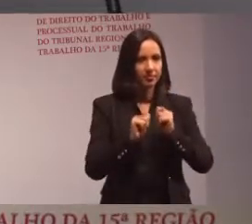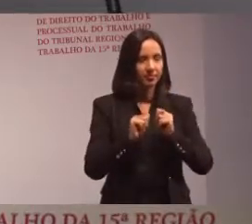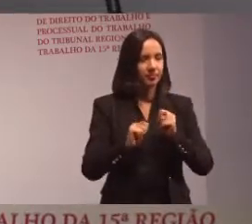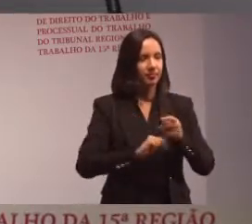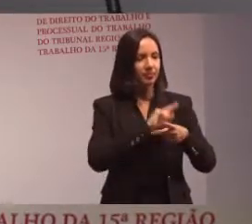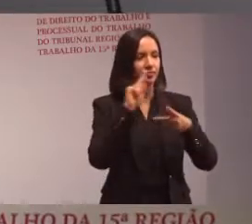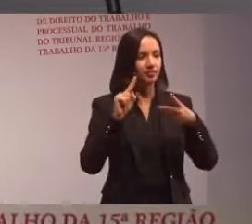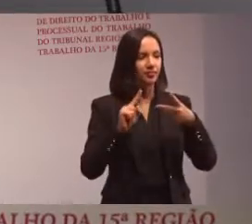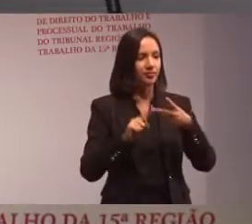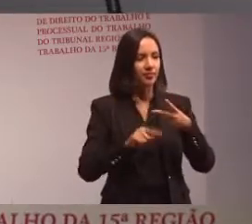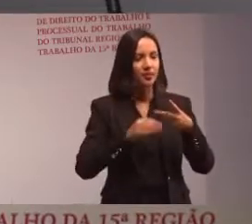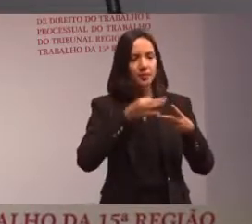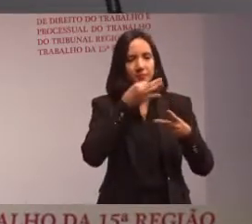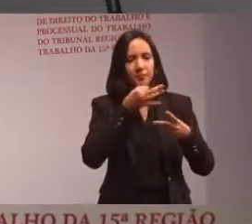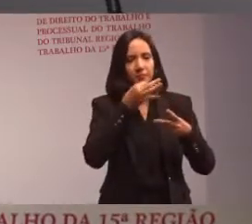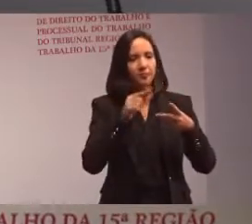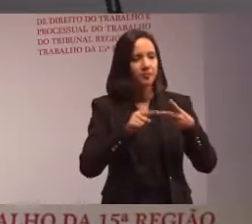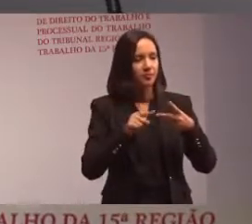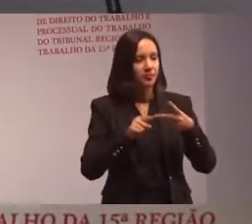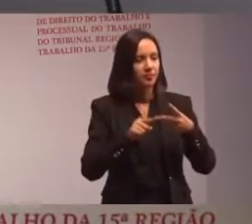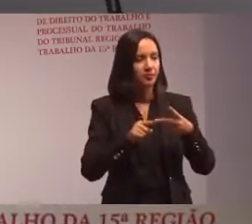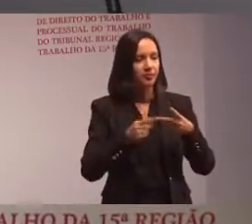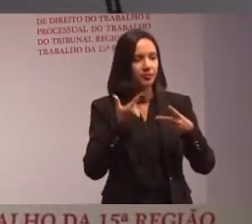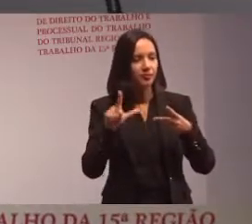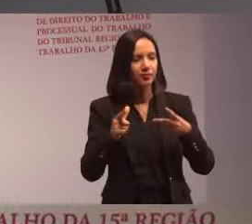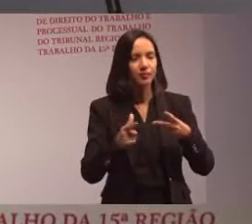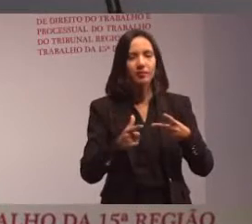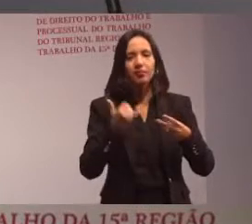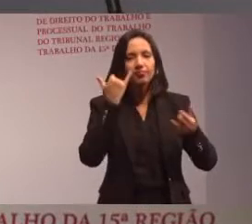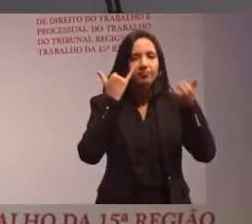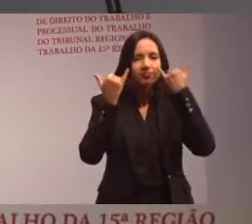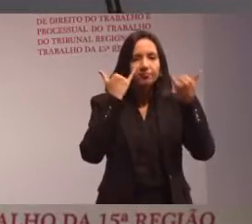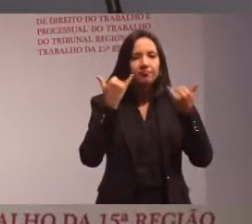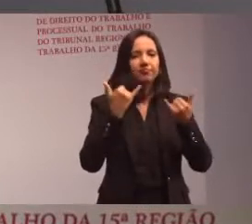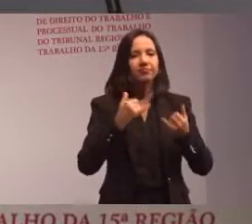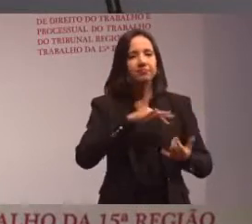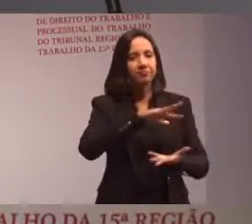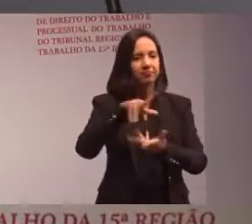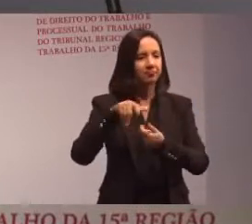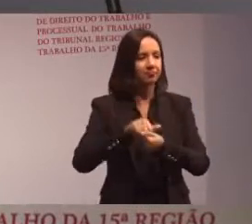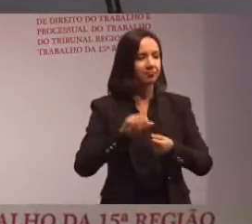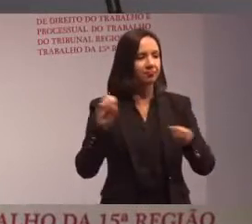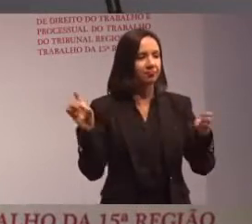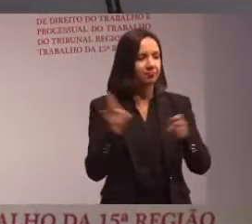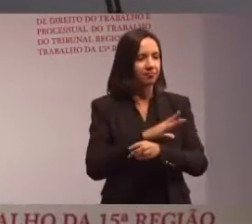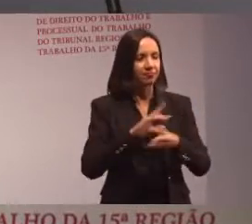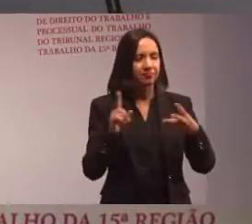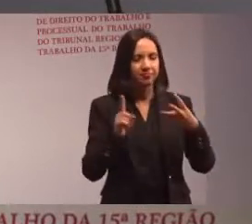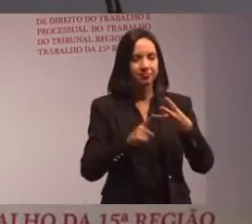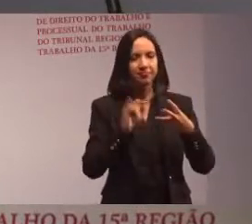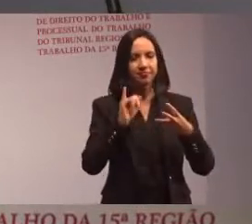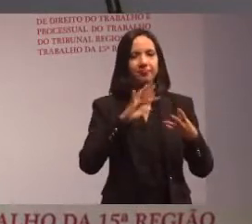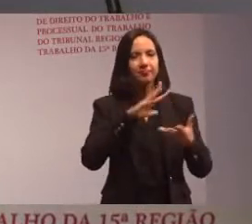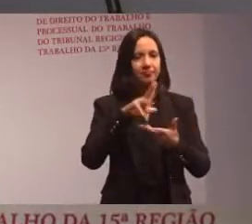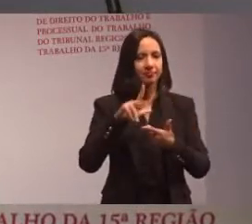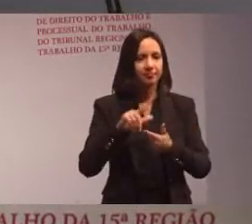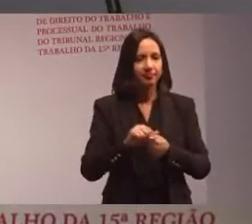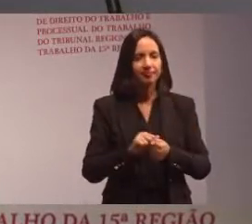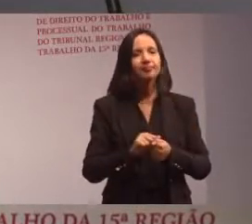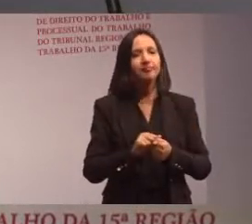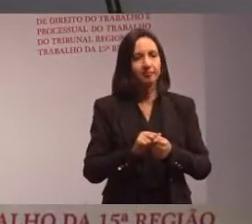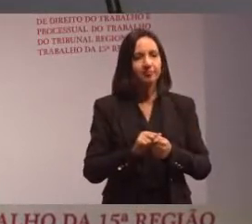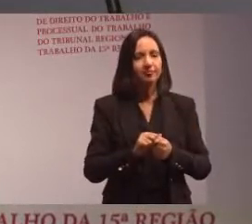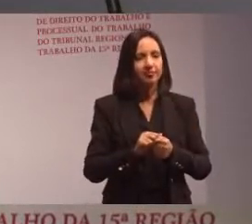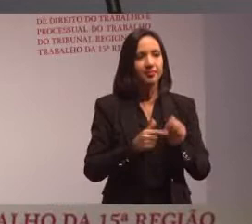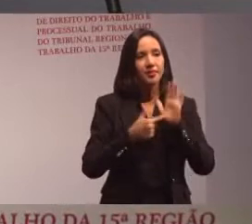outra perspectiva, eu vou trazer alguns dados do Fórum Econômico Mundial, e aí a gente fecha a perspectiva internacional com dados da